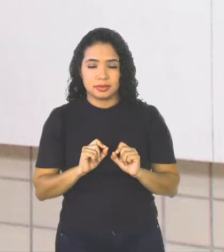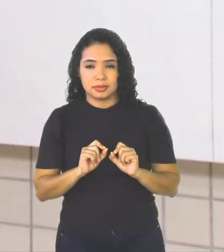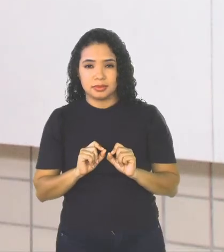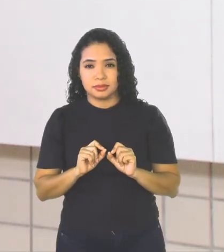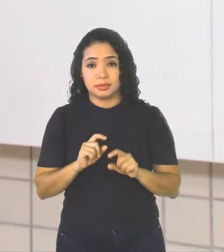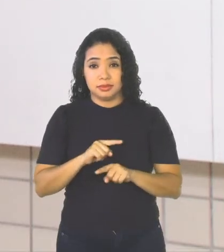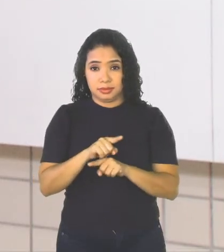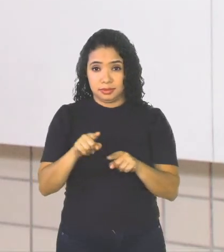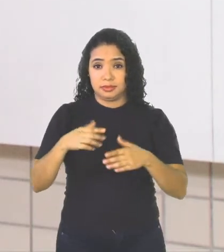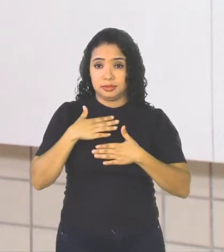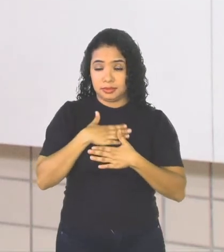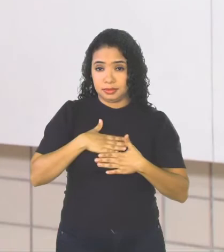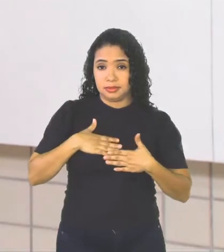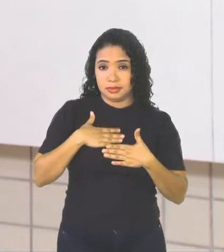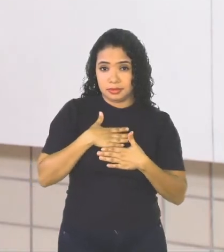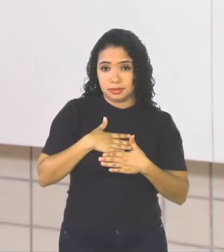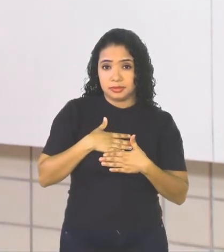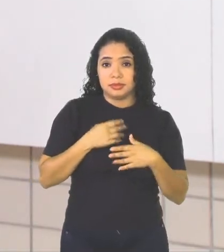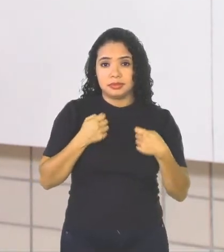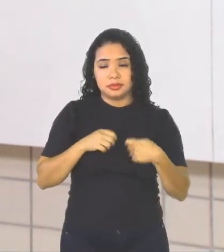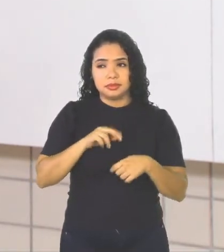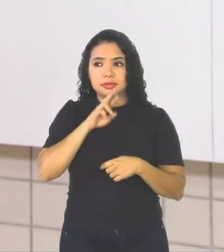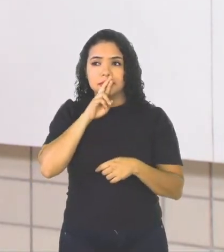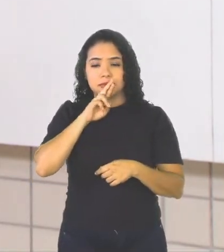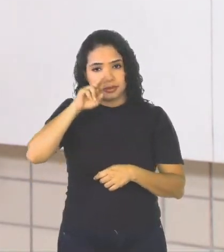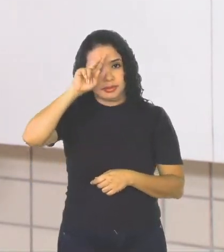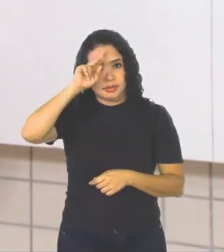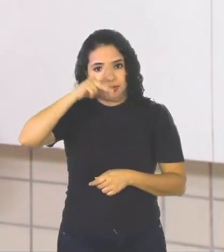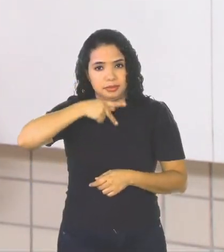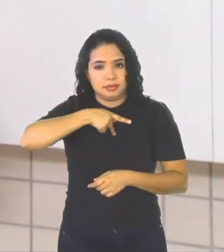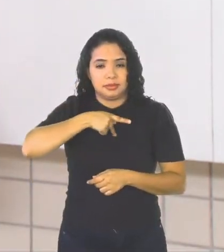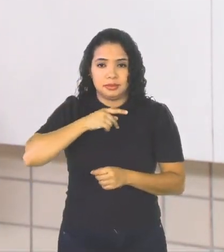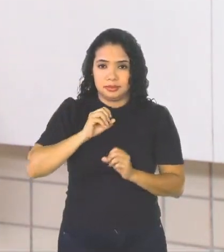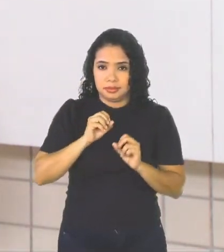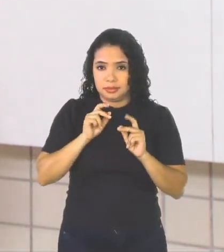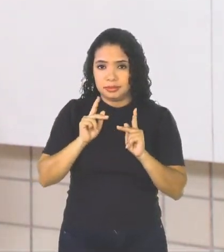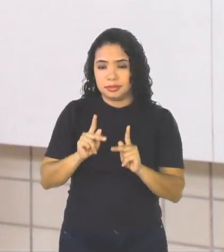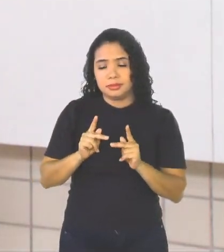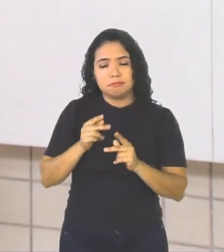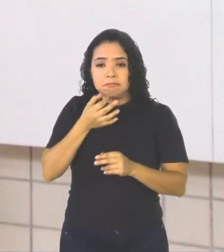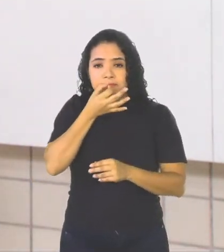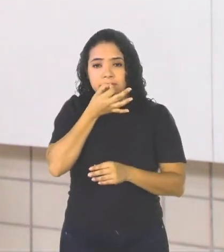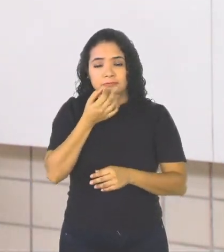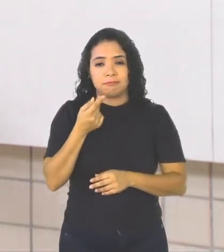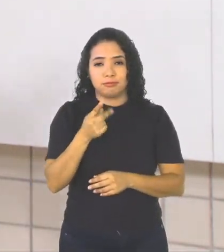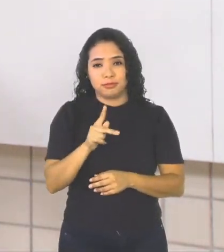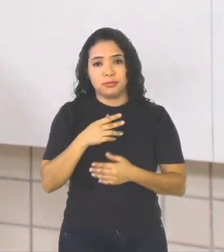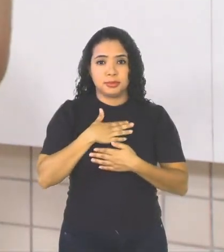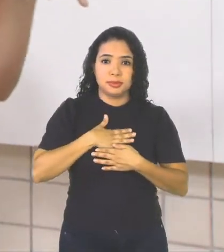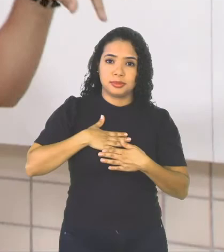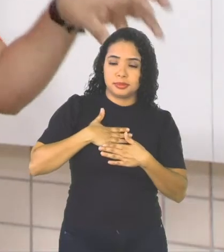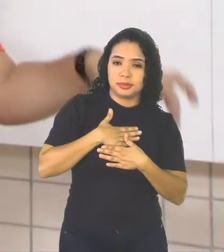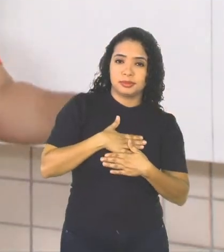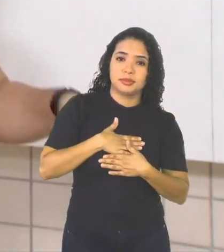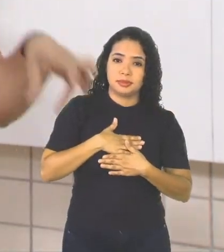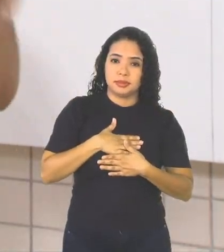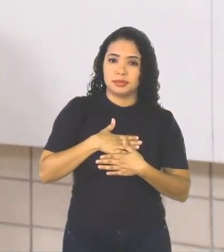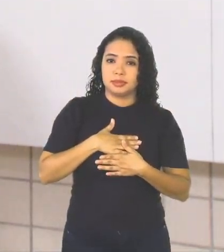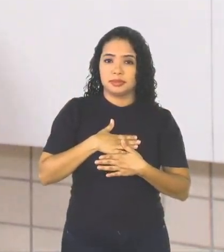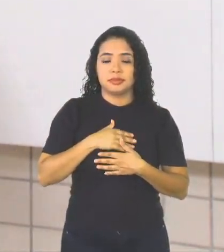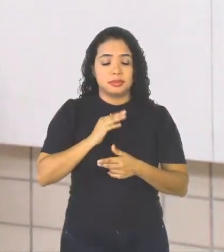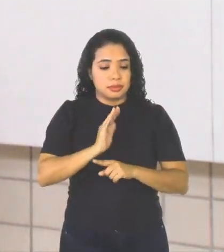é uma resposta pessoal sua, tá? É o que você acha. Gostou da